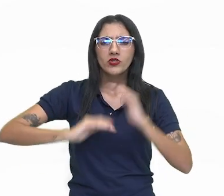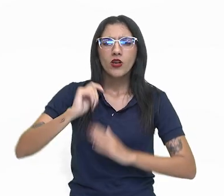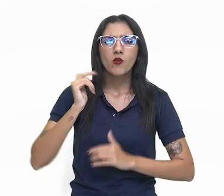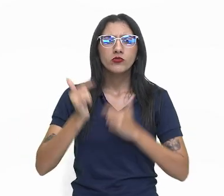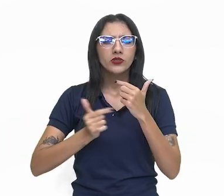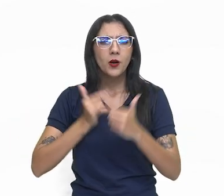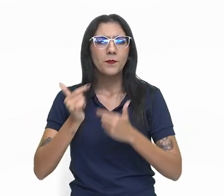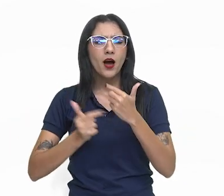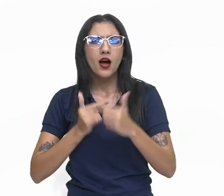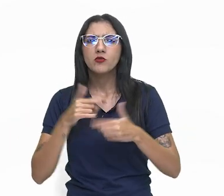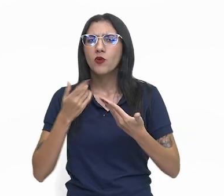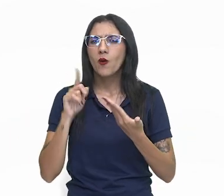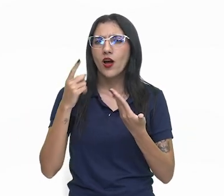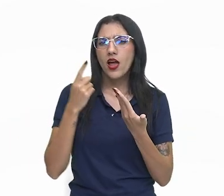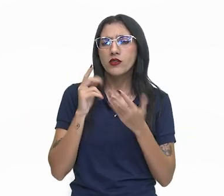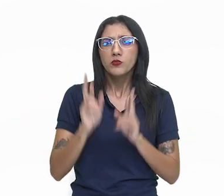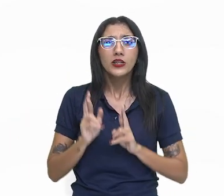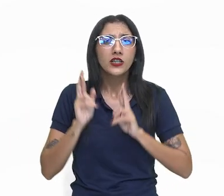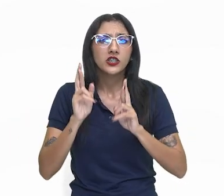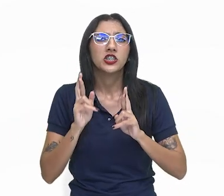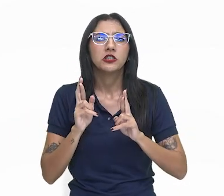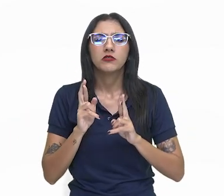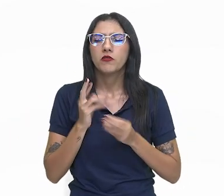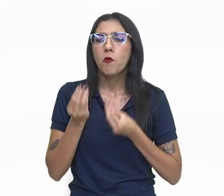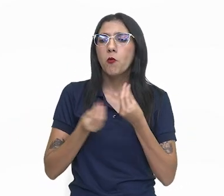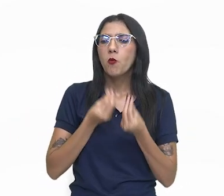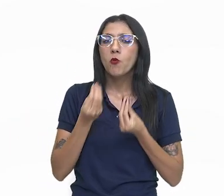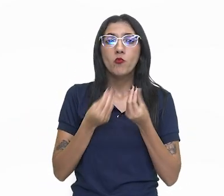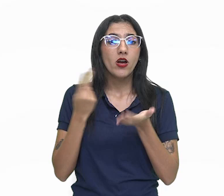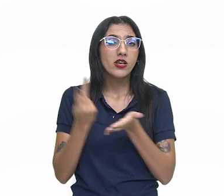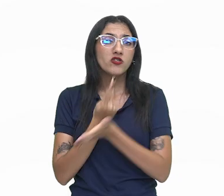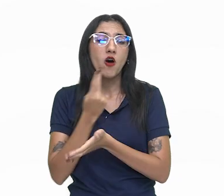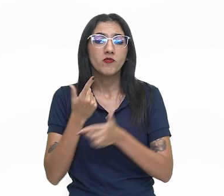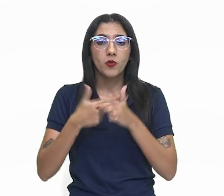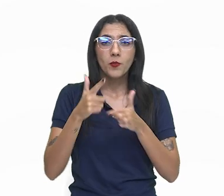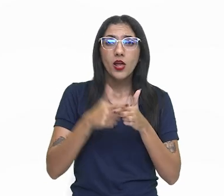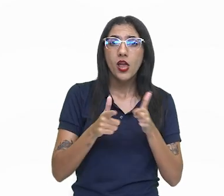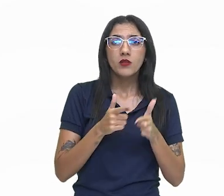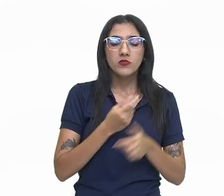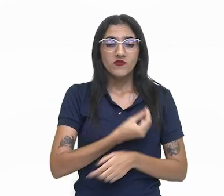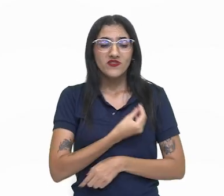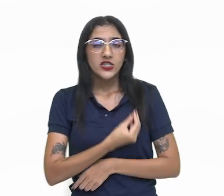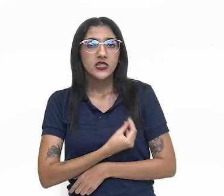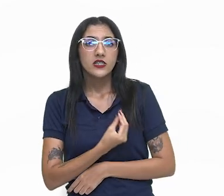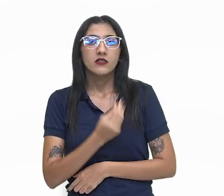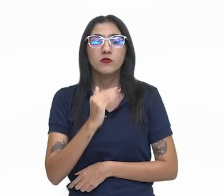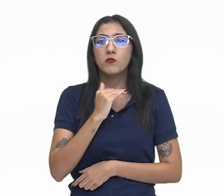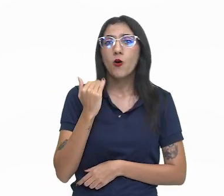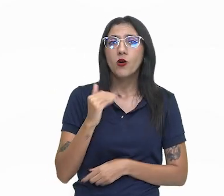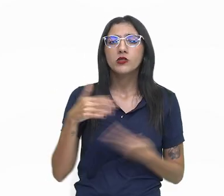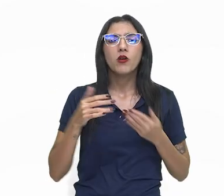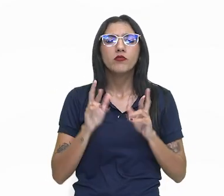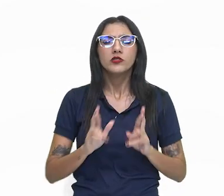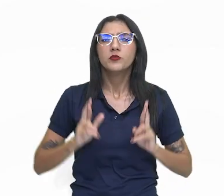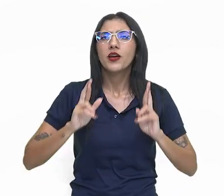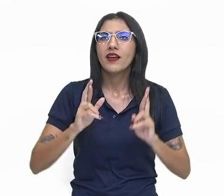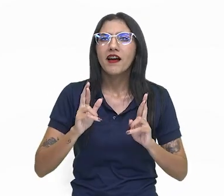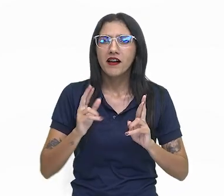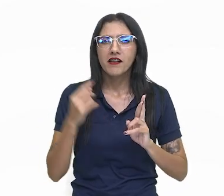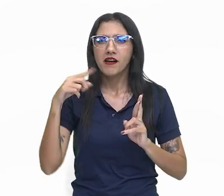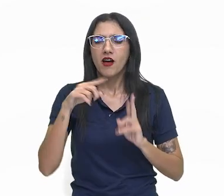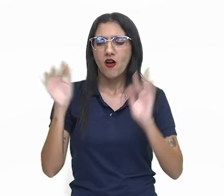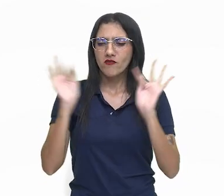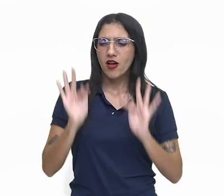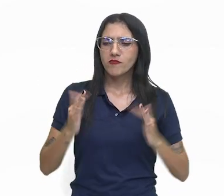desejos alimenta, como assume os dramas da vida e da morte e que esperanças o animam. Isso faz